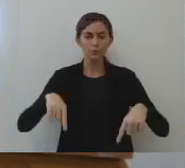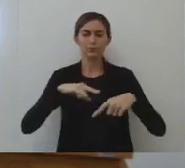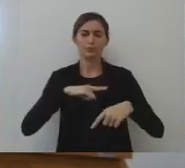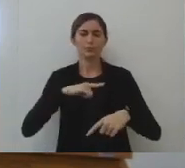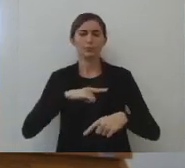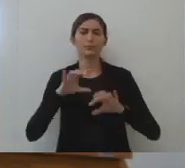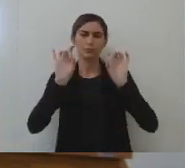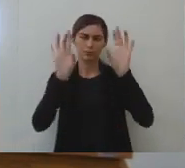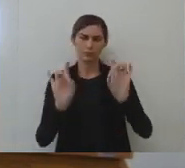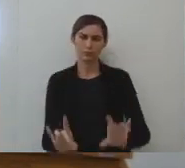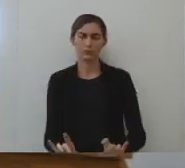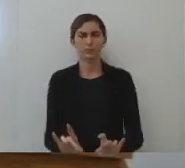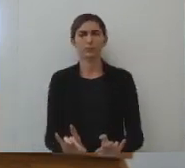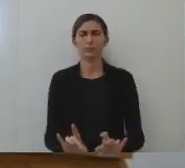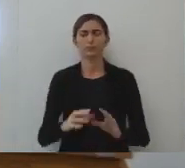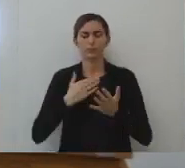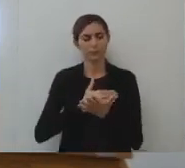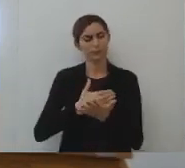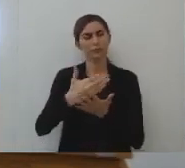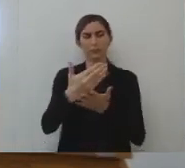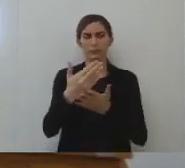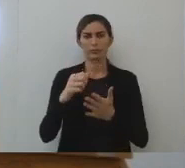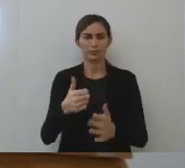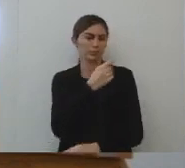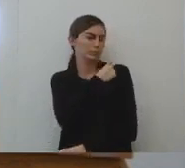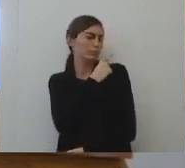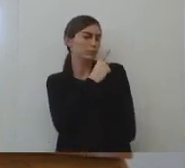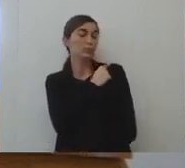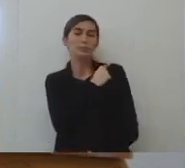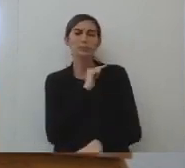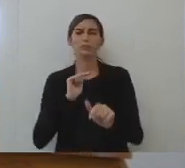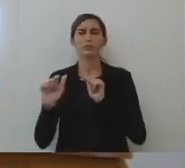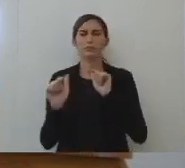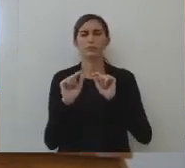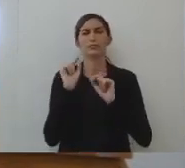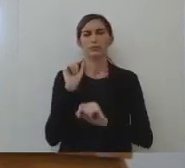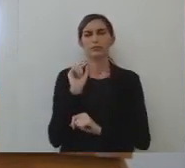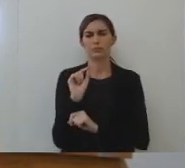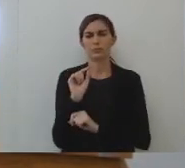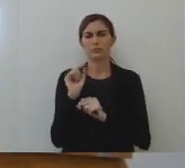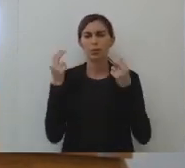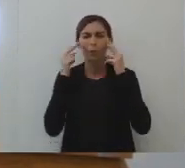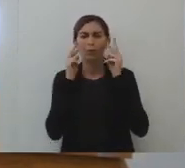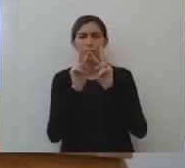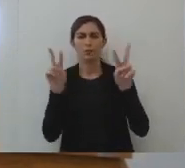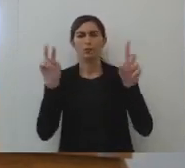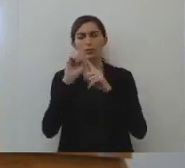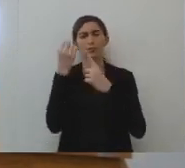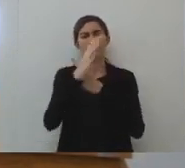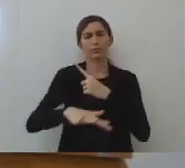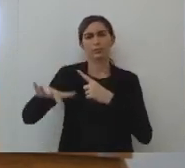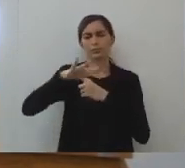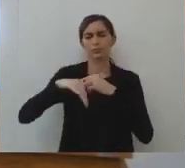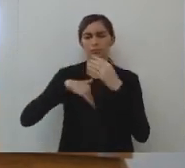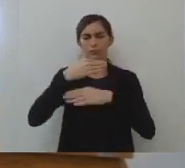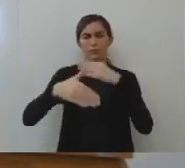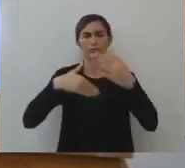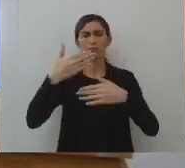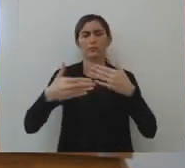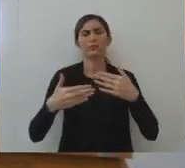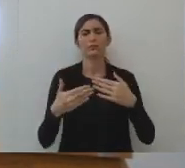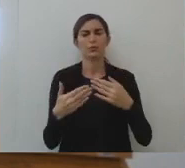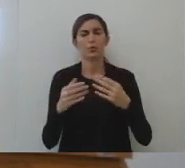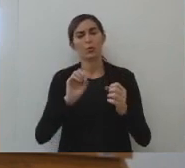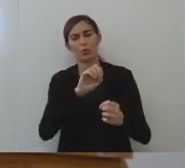hoje é muito especial. Para começar com o primeiro ano, a gente vai trabalhar com o olhar sociológico, o processo de